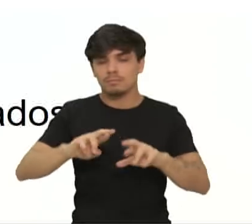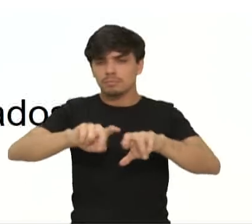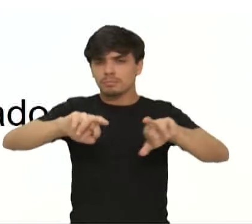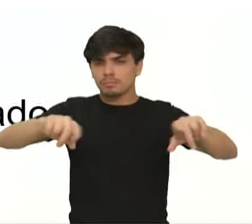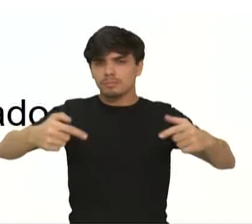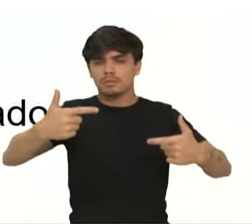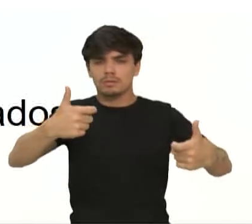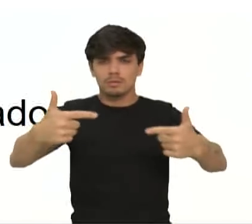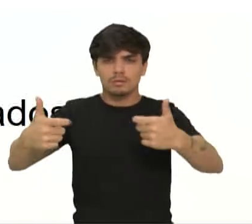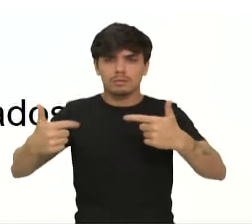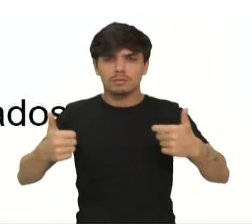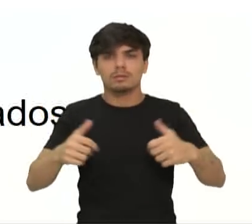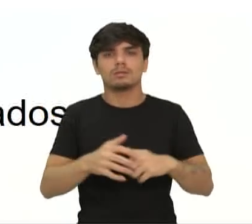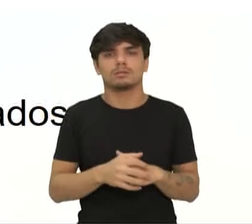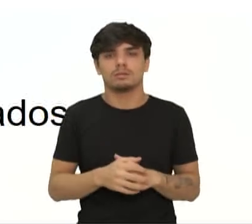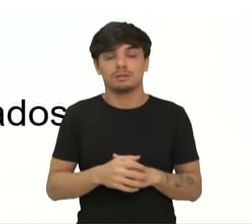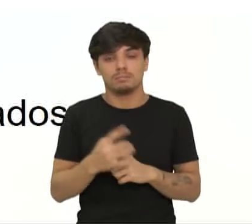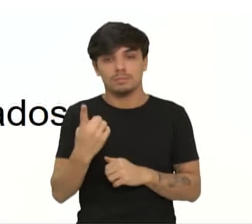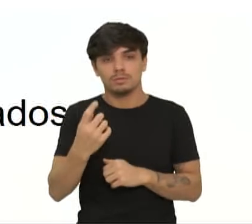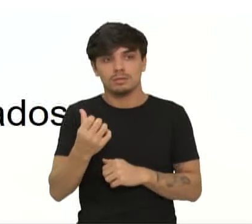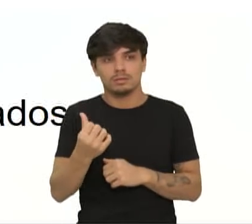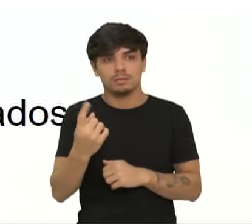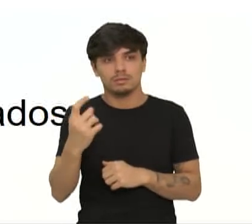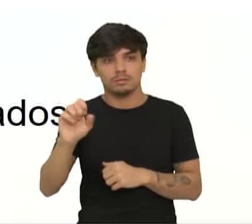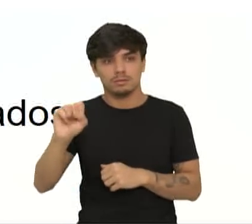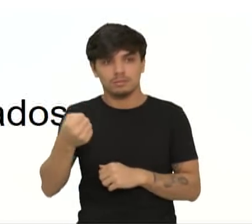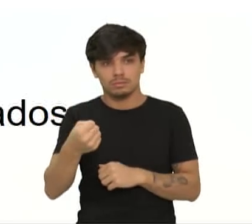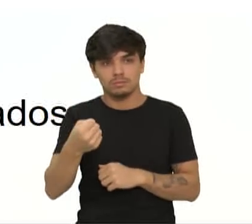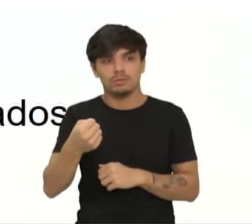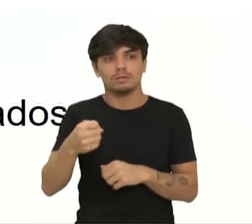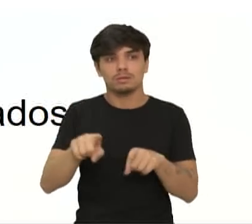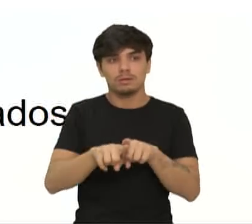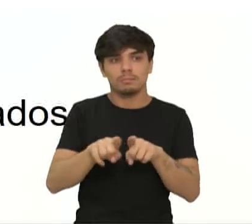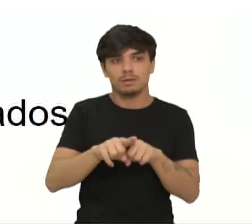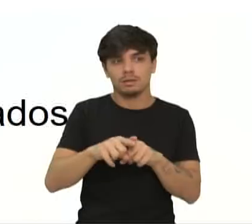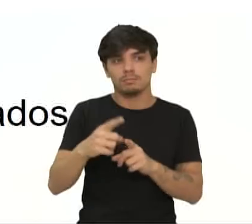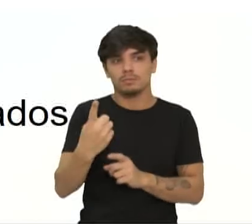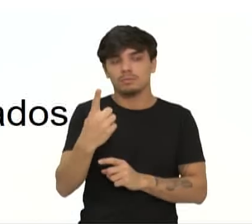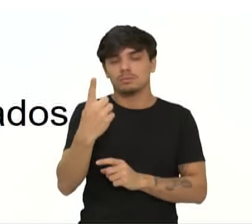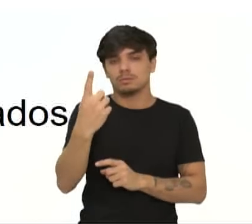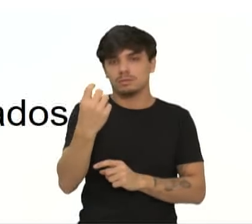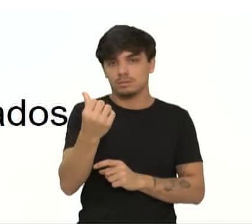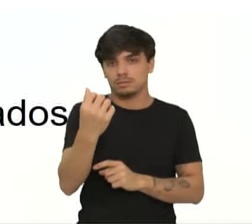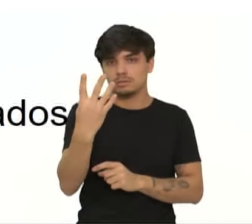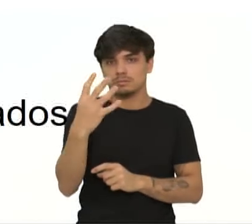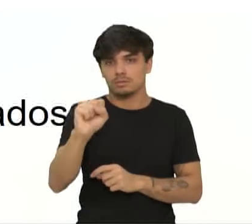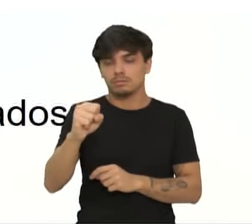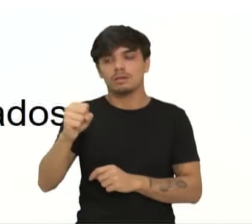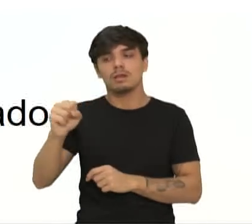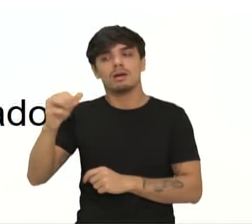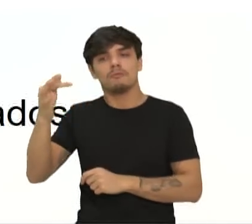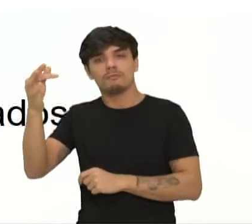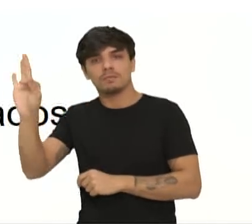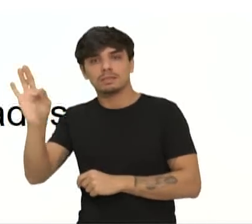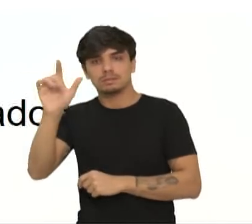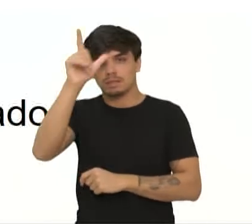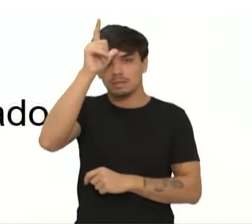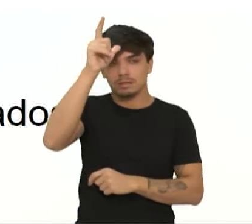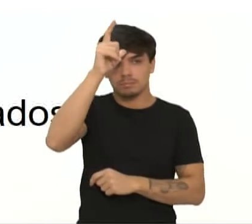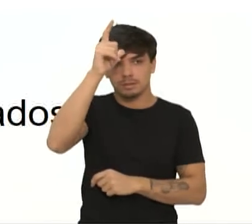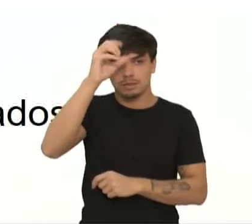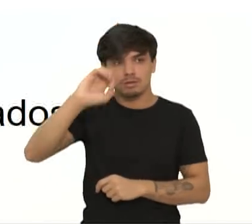de 1618 a 1648, ou uma série de guerras entre os católicos